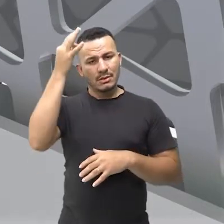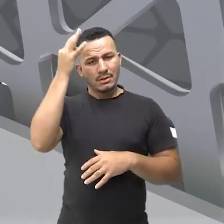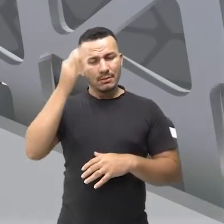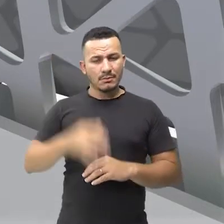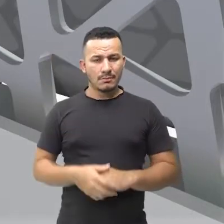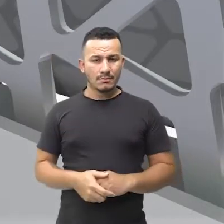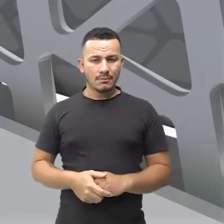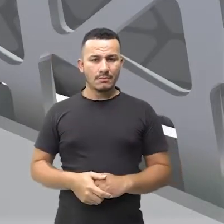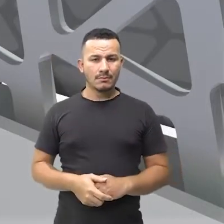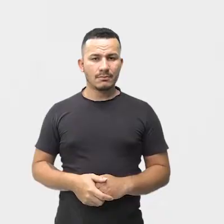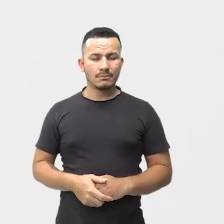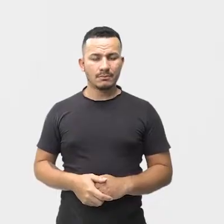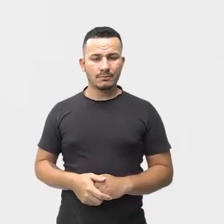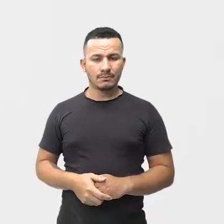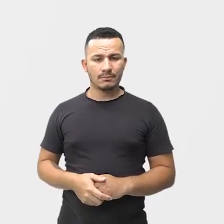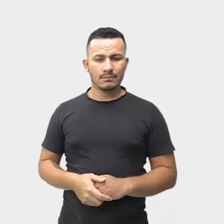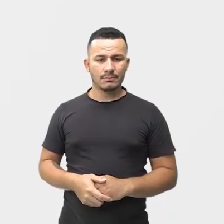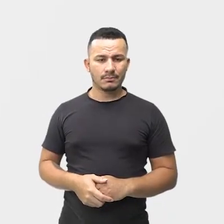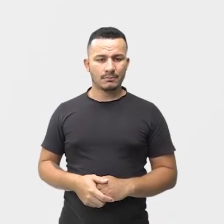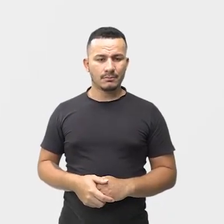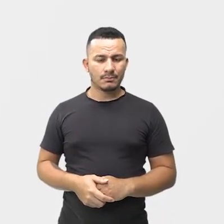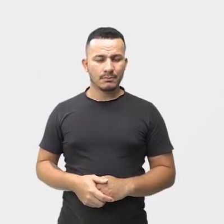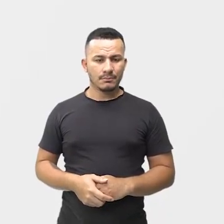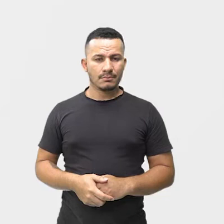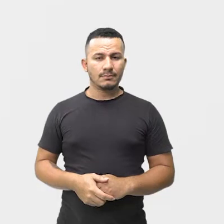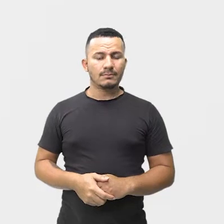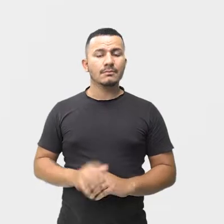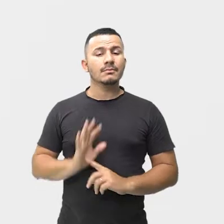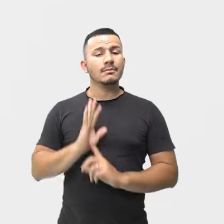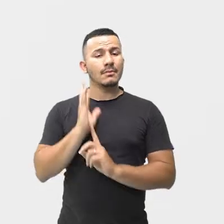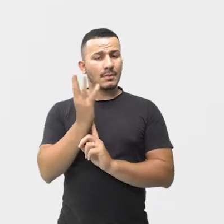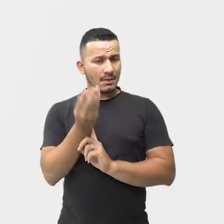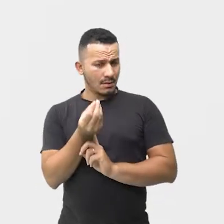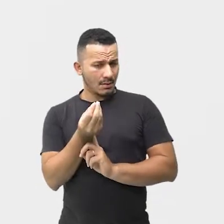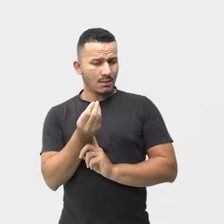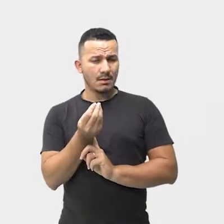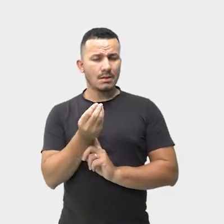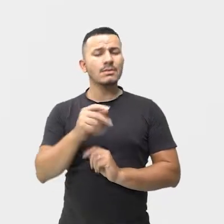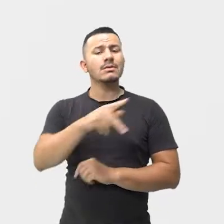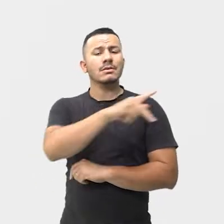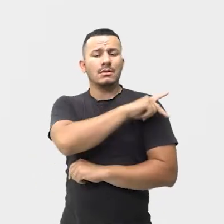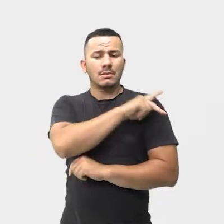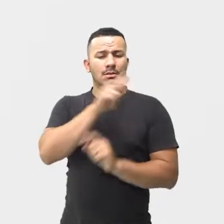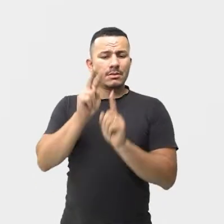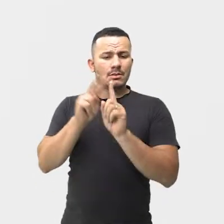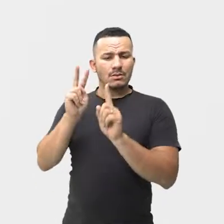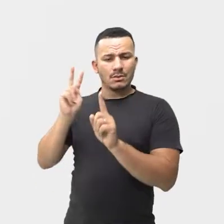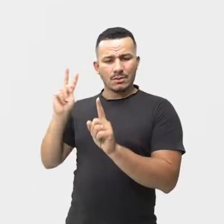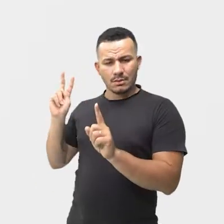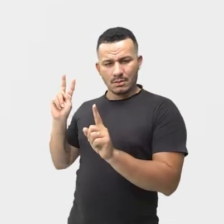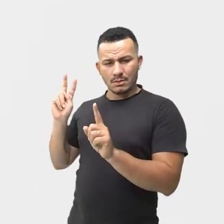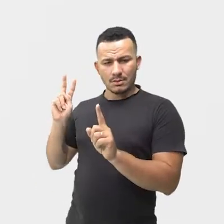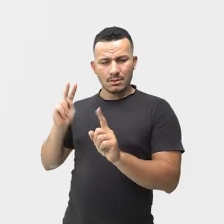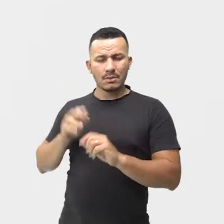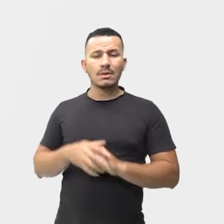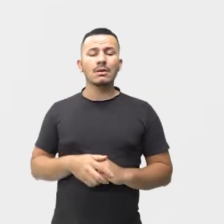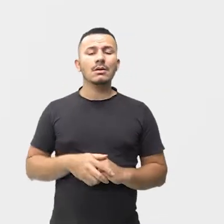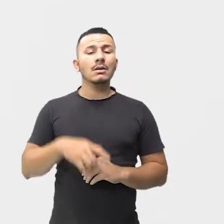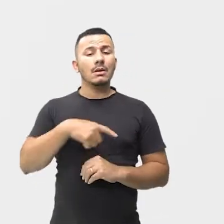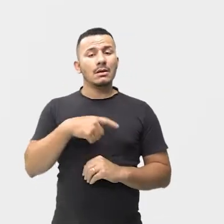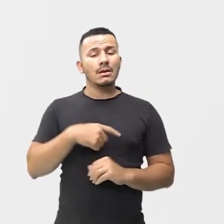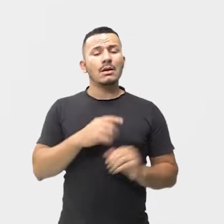pinturas rupestres. Então a arte pré-histórica a arte pré-história,